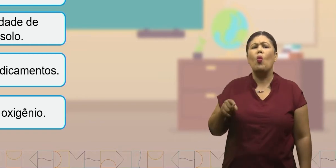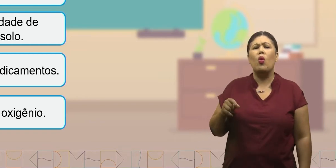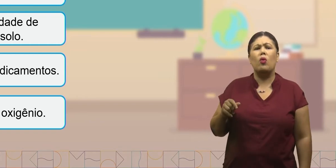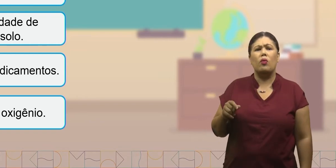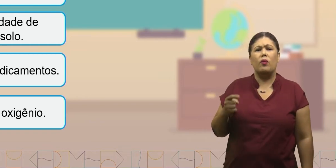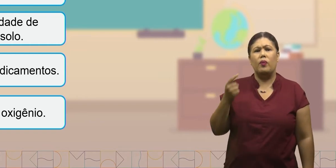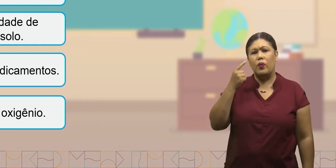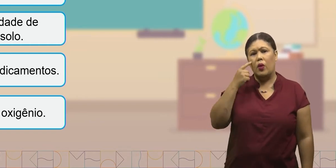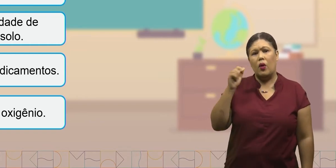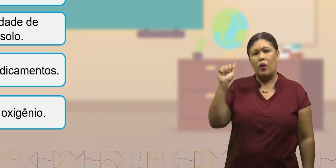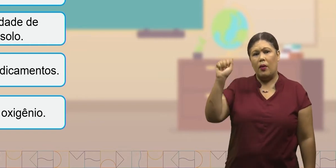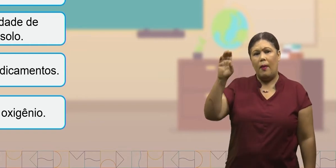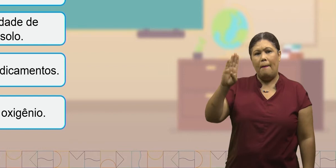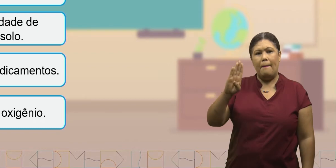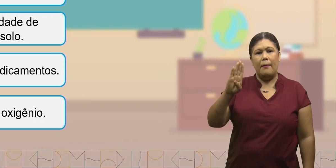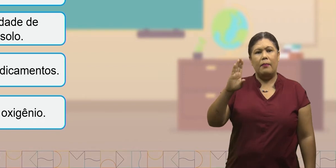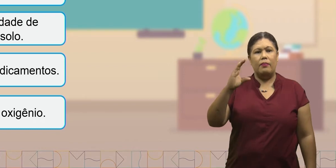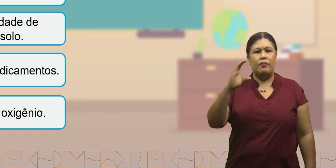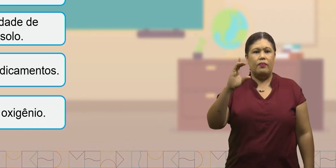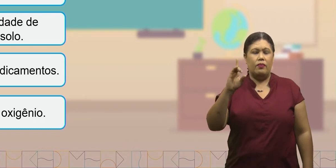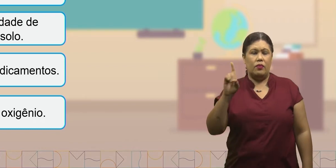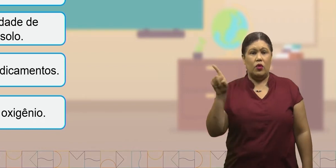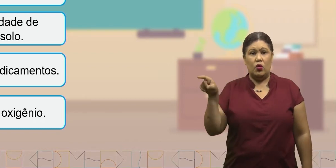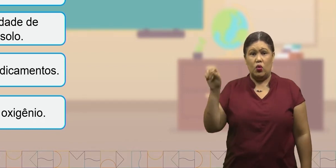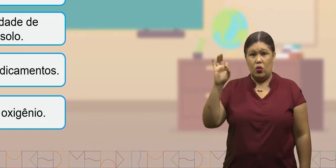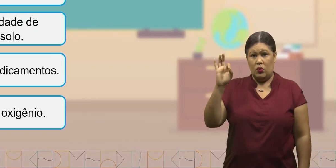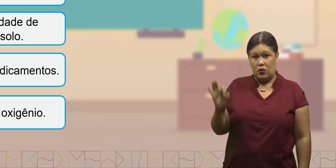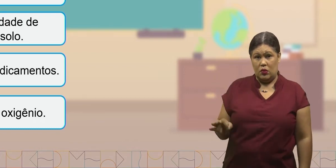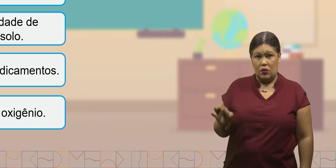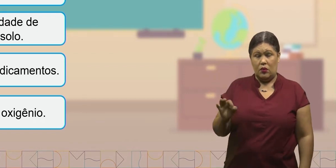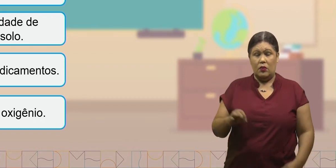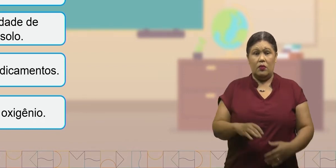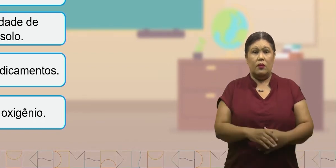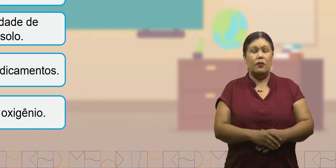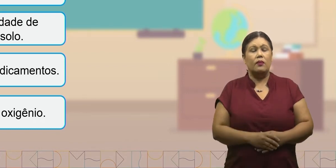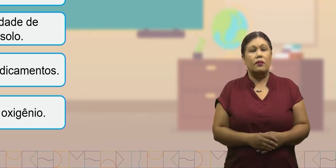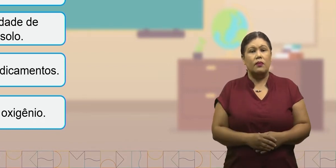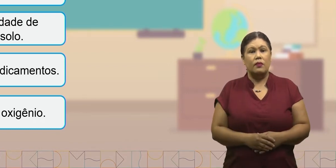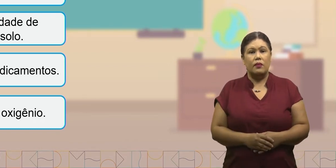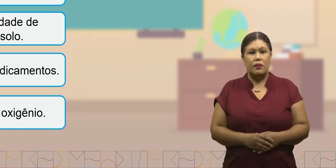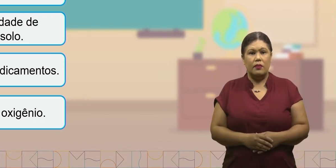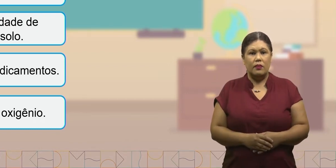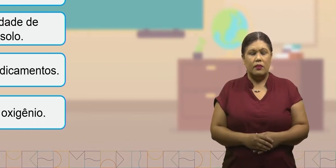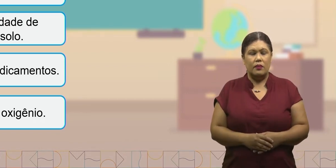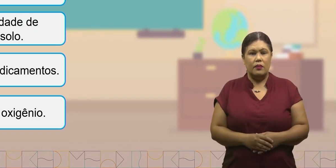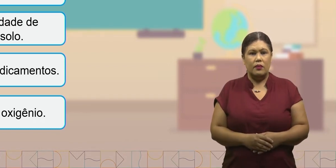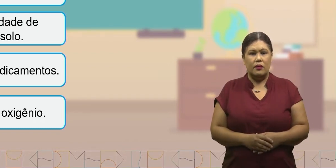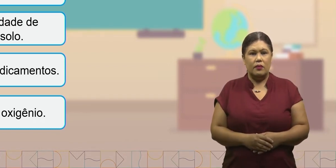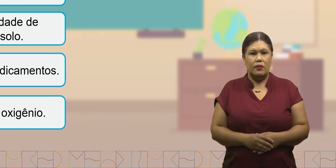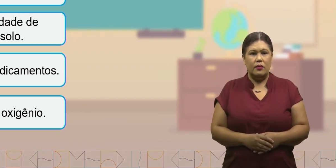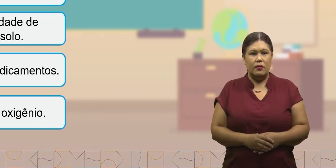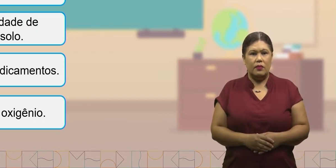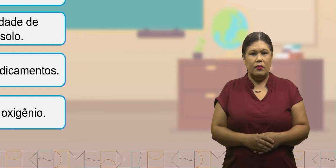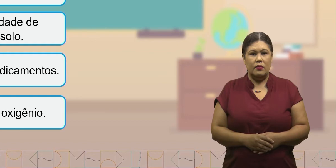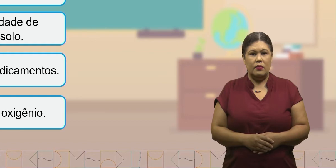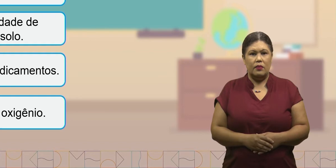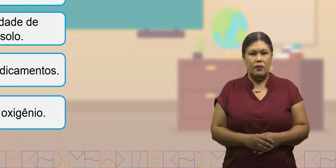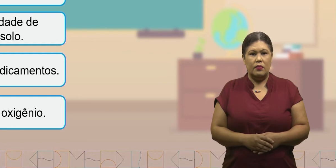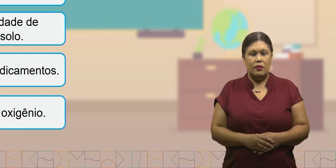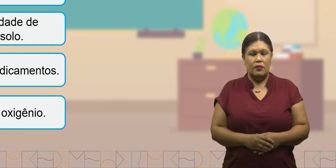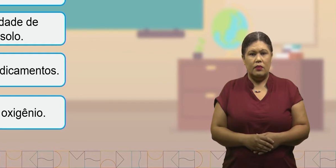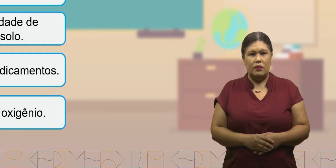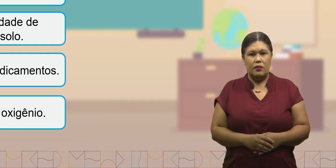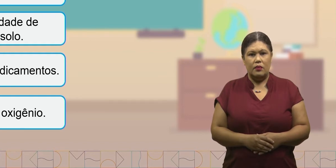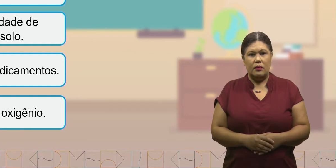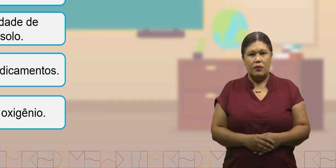aí 4 alternativas. A. Clarificação do esgoto. B. Manutenção da quantidade